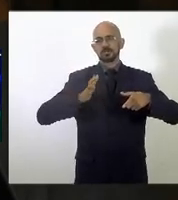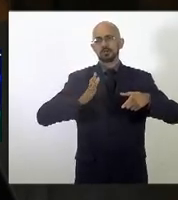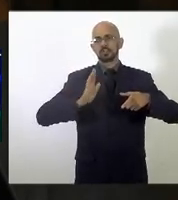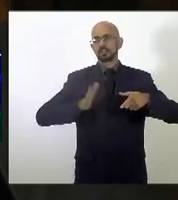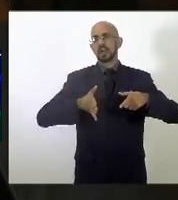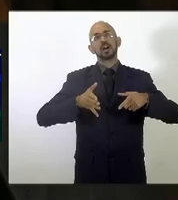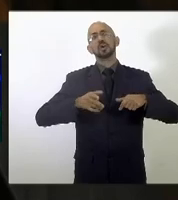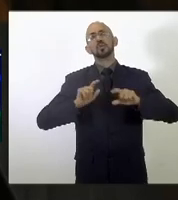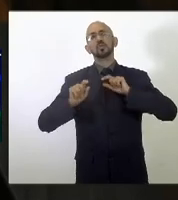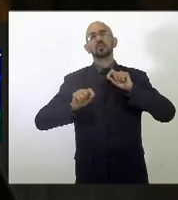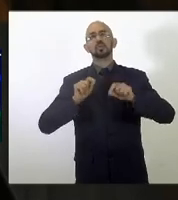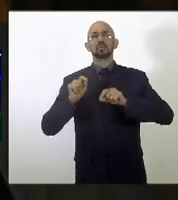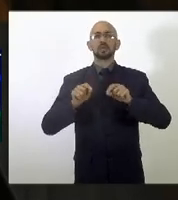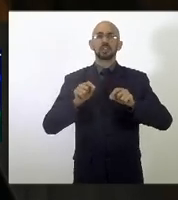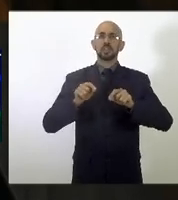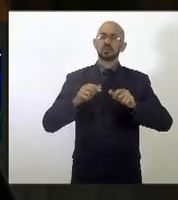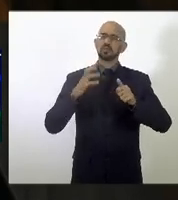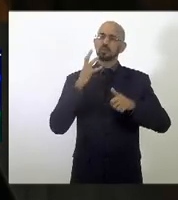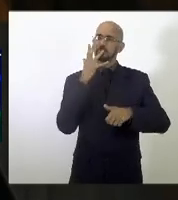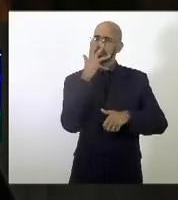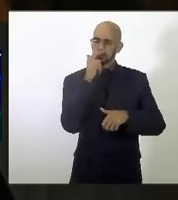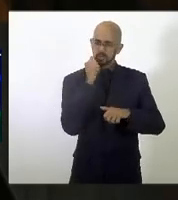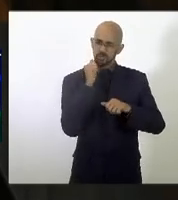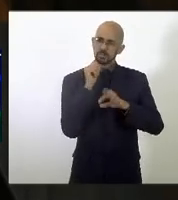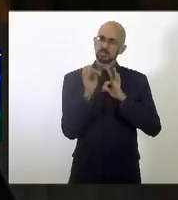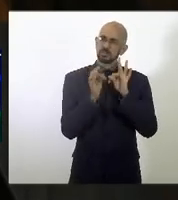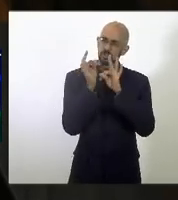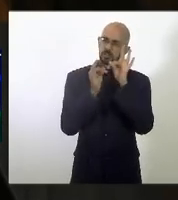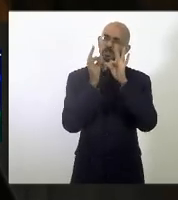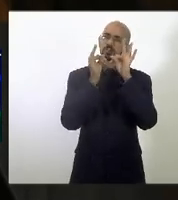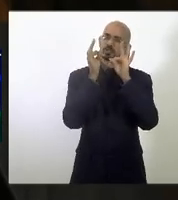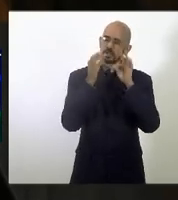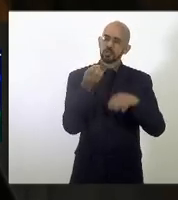ficou tão bem aparelhado, né,